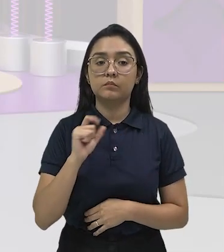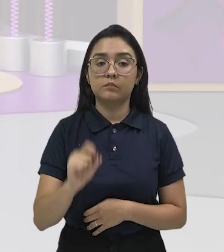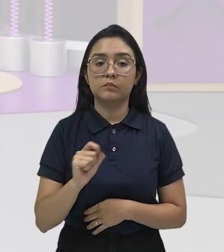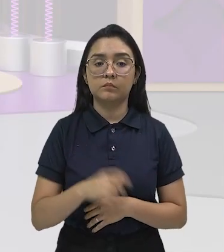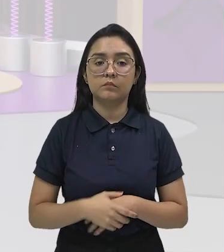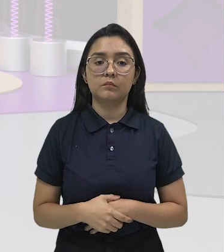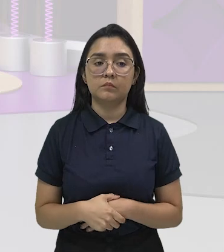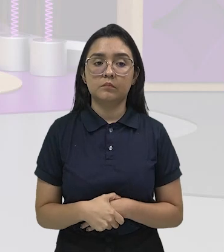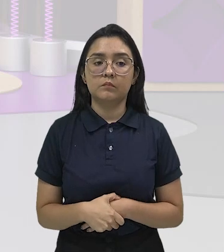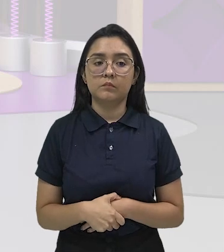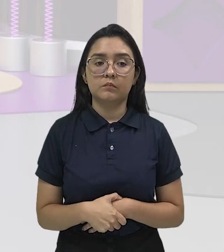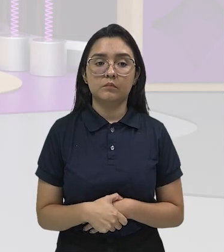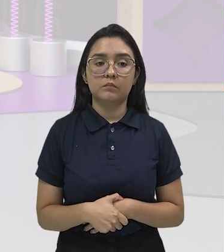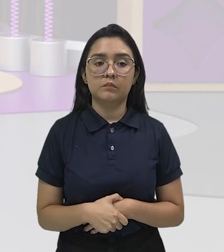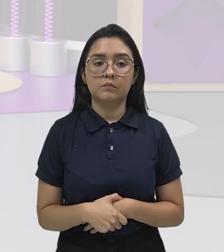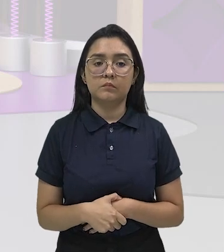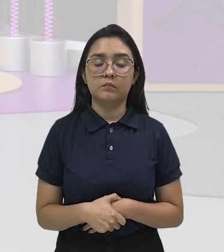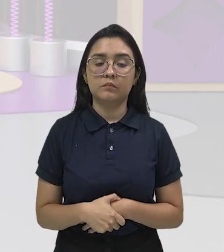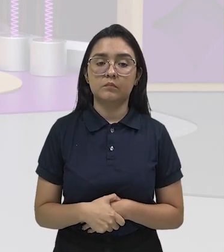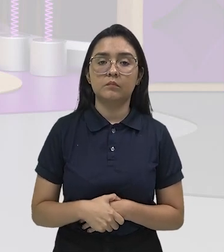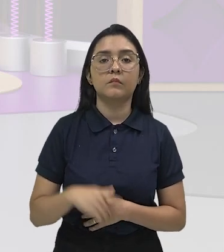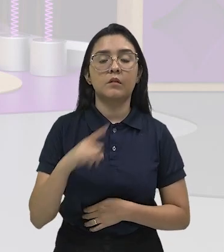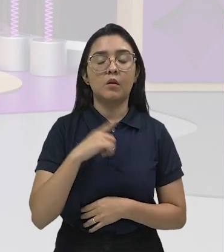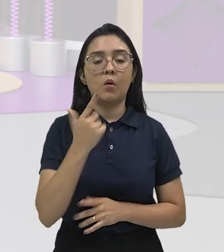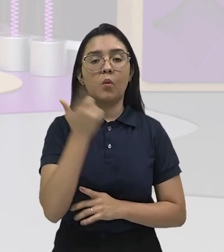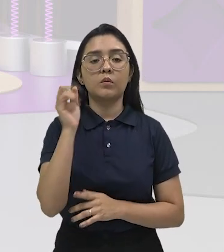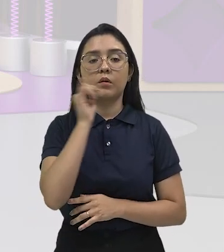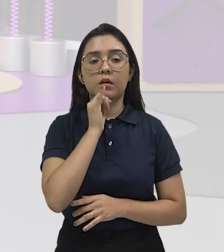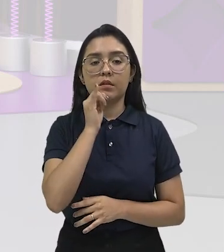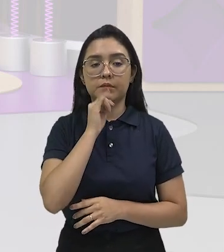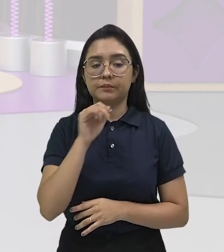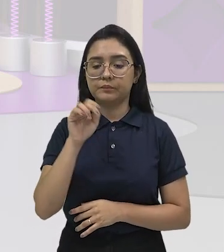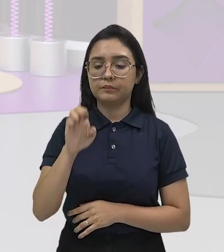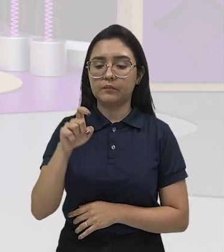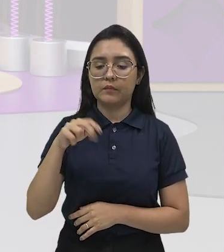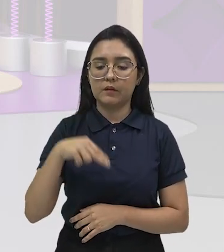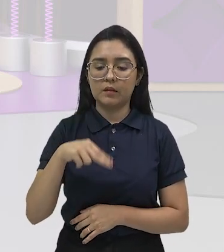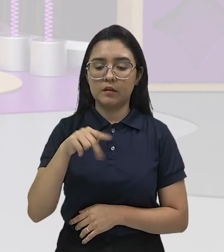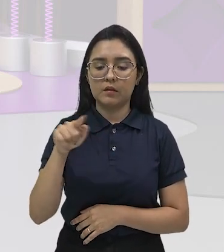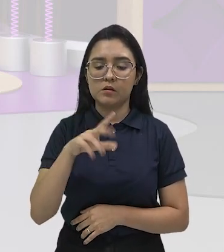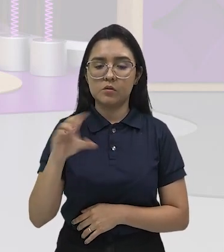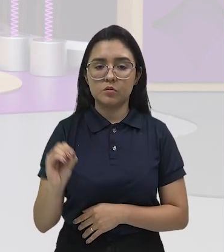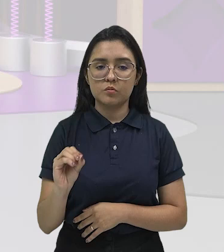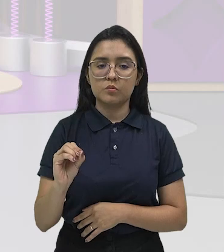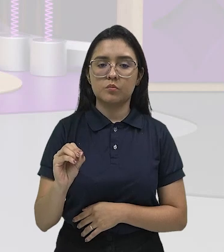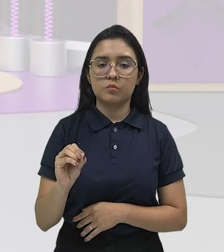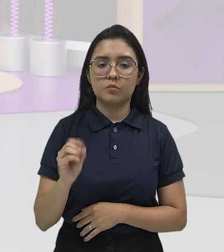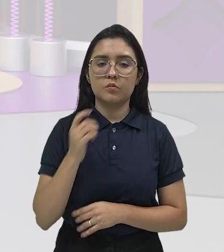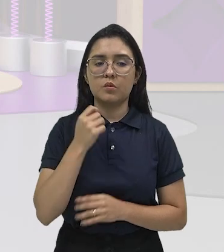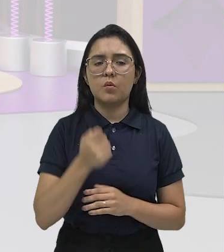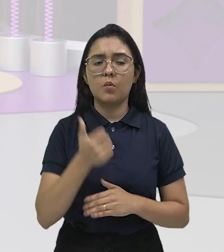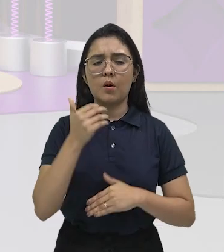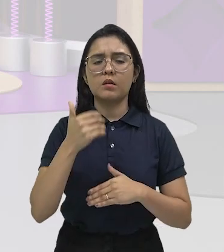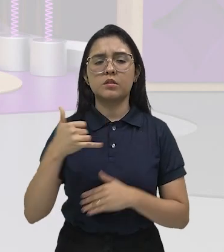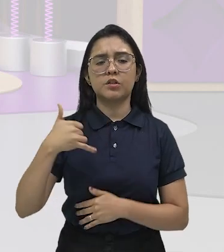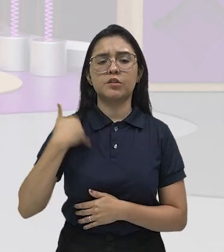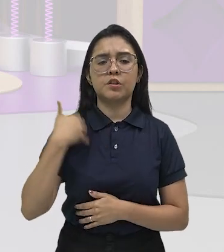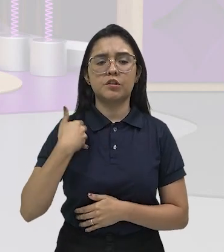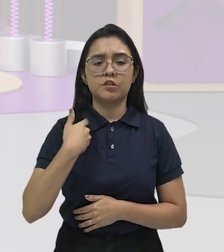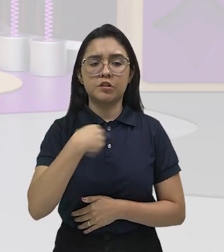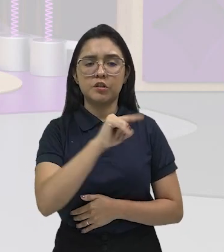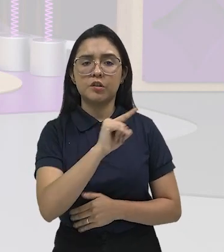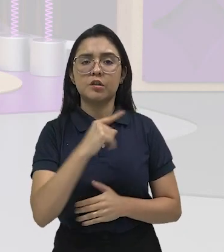seguinte, olha lá. Nós temos uma outra situação que diz: Enzo está quase na idade de ir